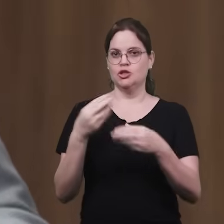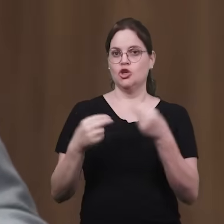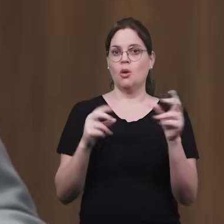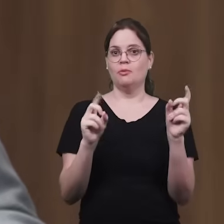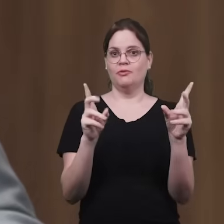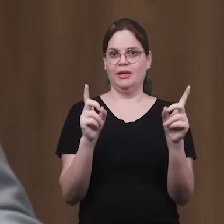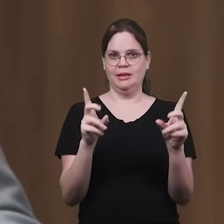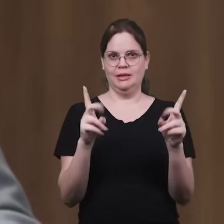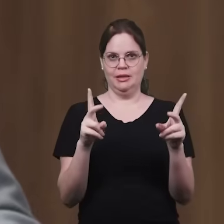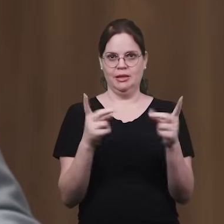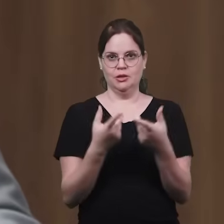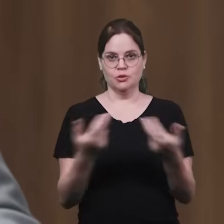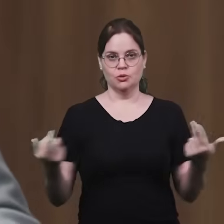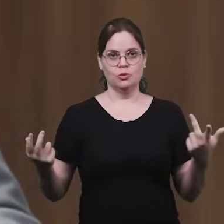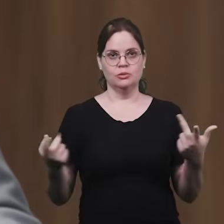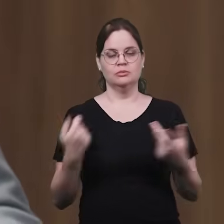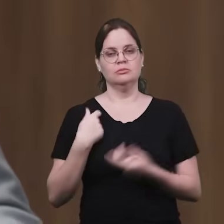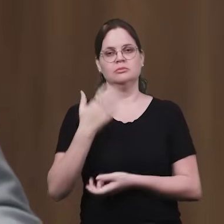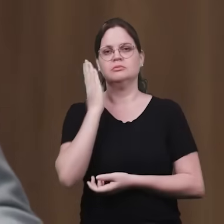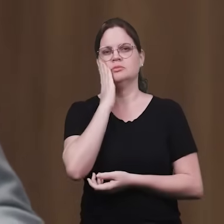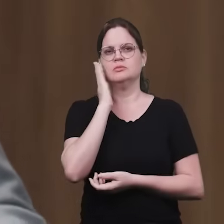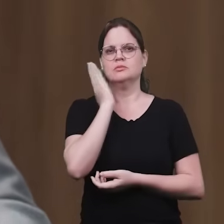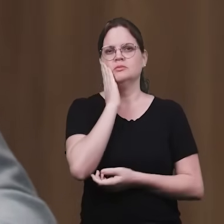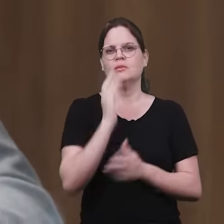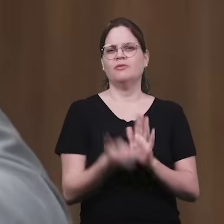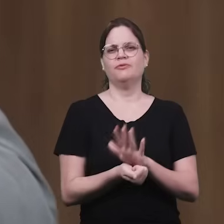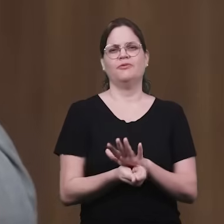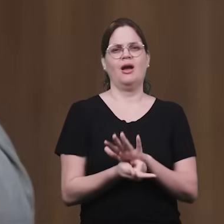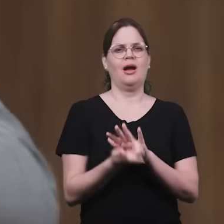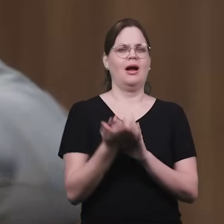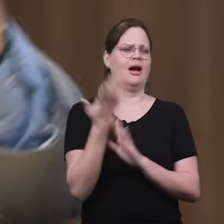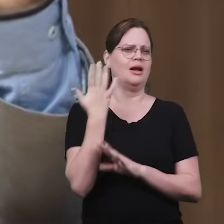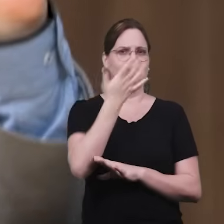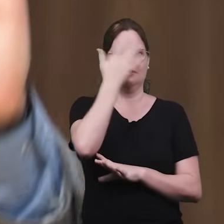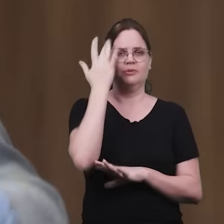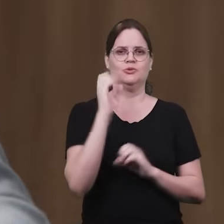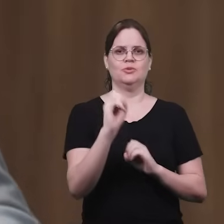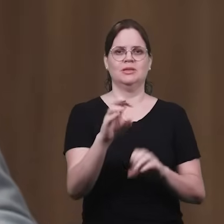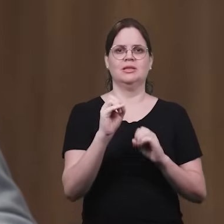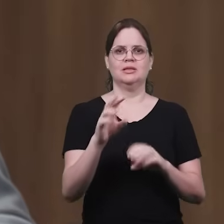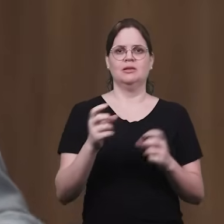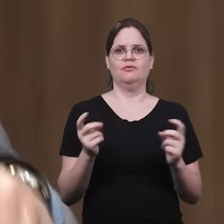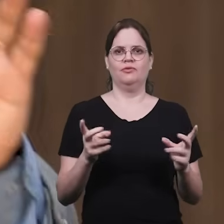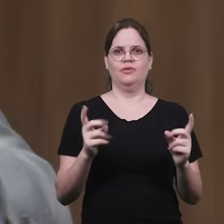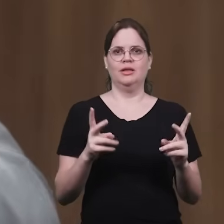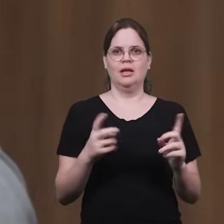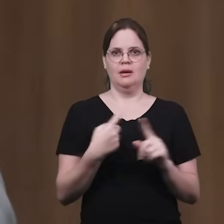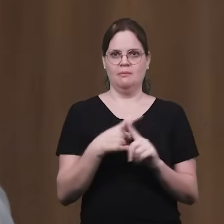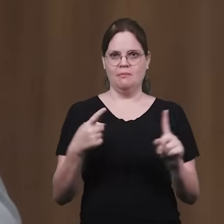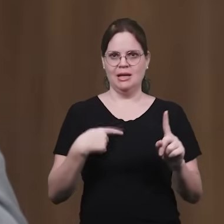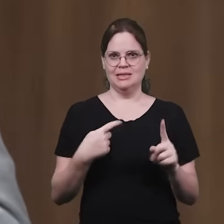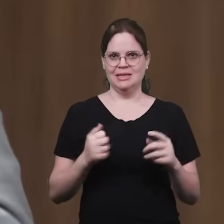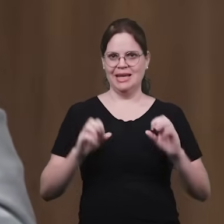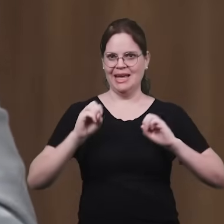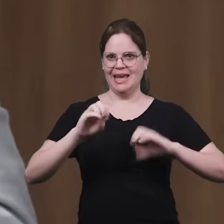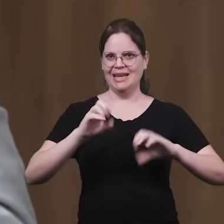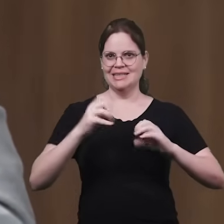pesquisar como vender, você vai ter milhões de gente ensinando como vender, mas ninguém ensina como